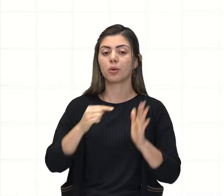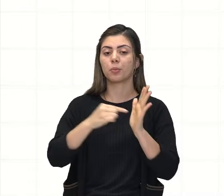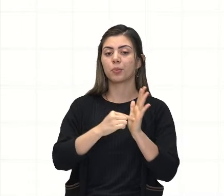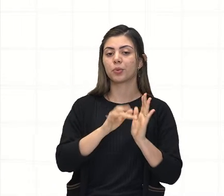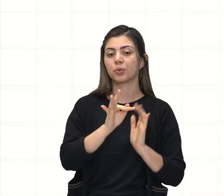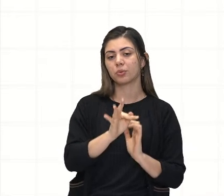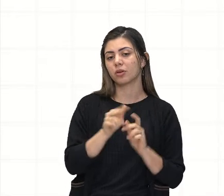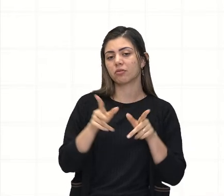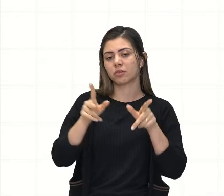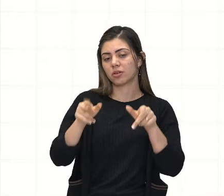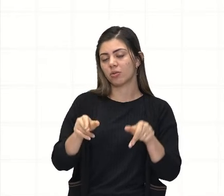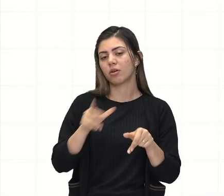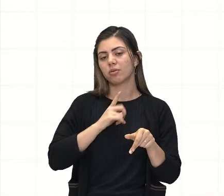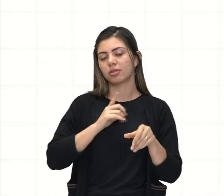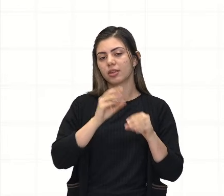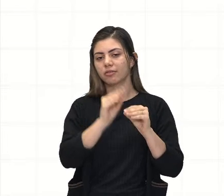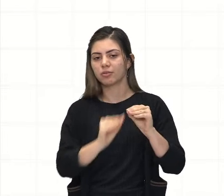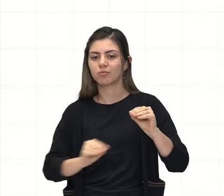também.